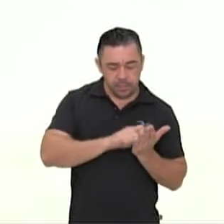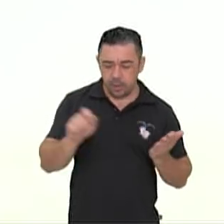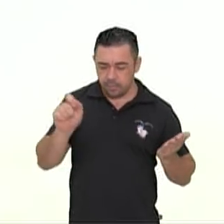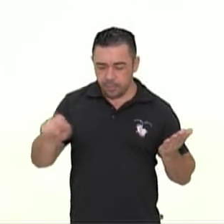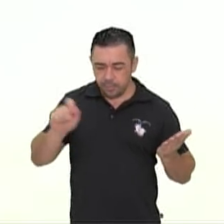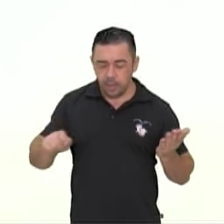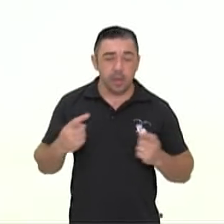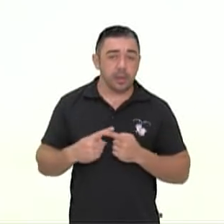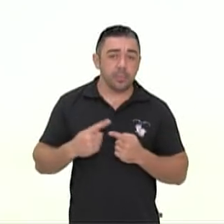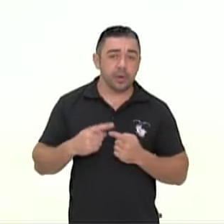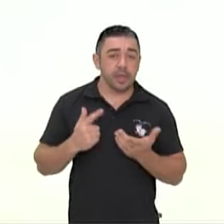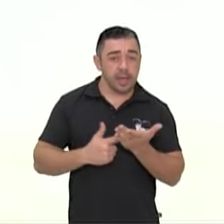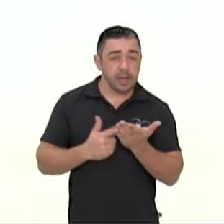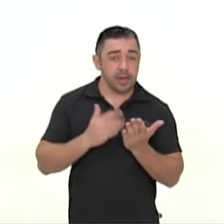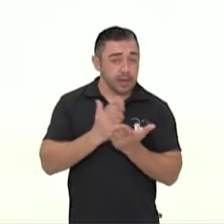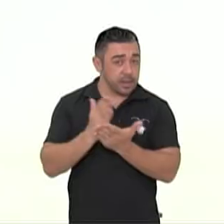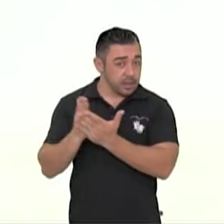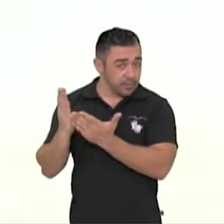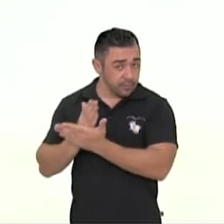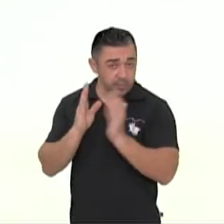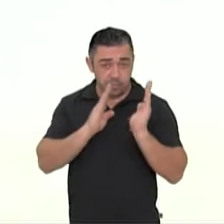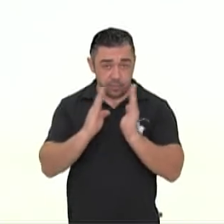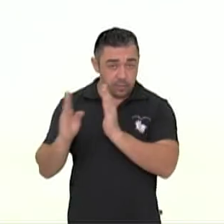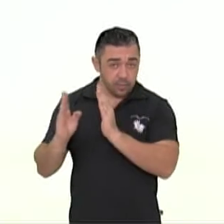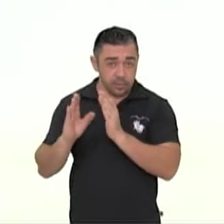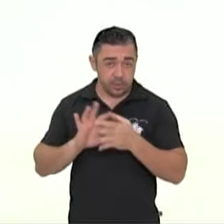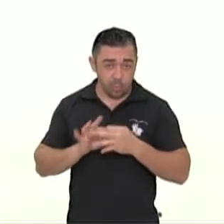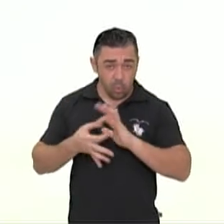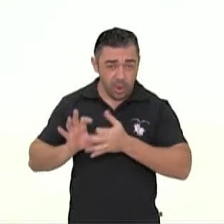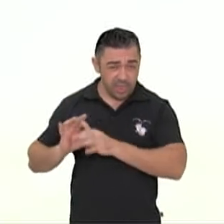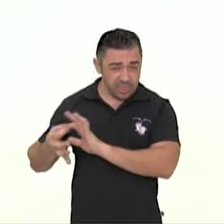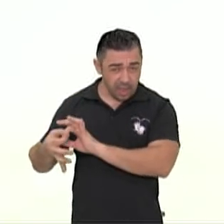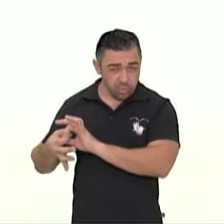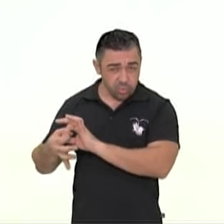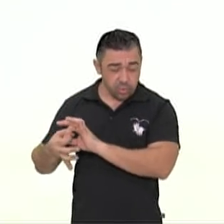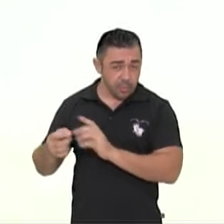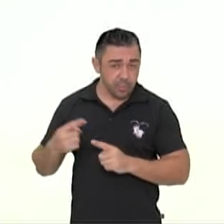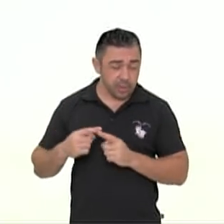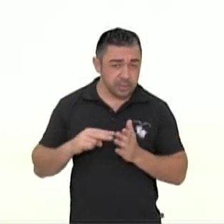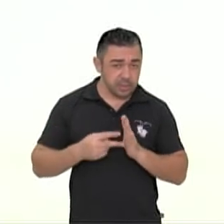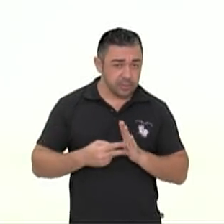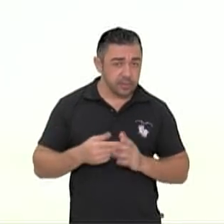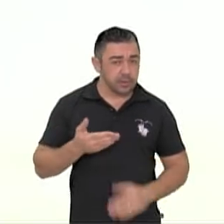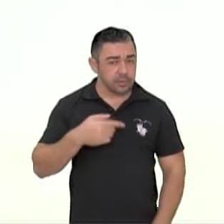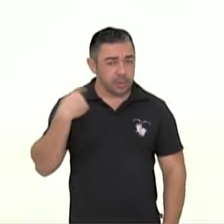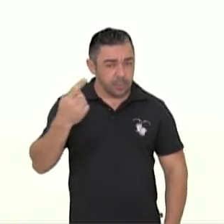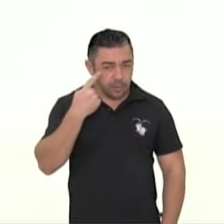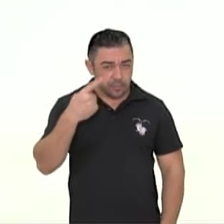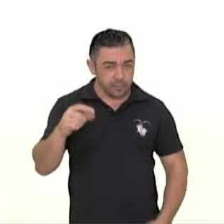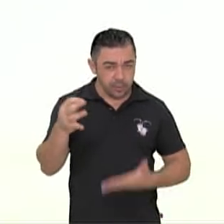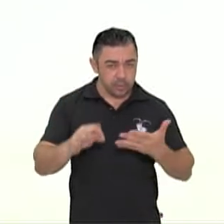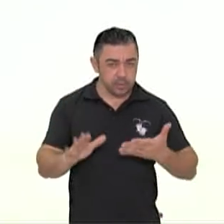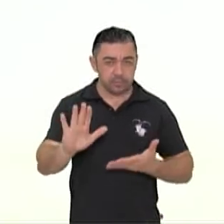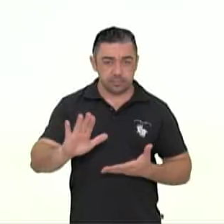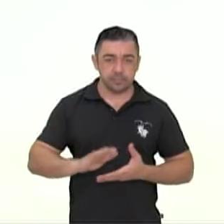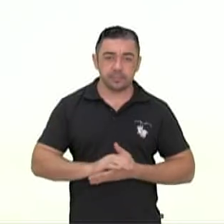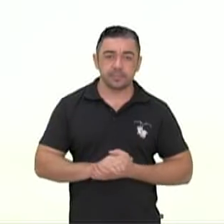livros acorrentados? Vocês já imaginaram essa cena? O que significa? Daqui a pouquinho nós voltamos, corrigindo juntos.